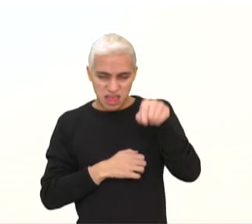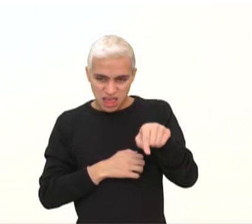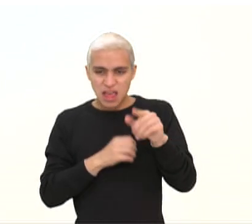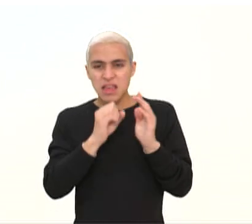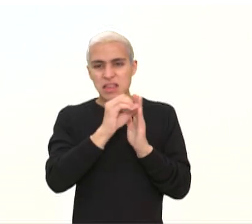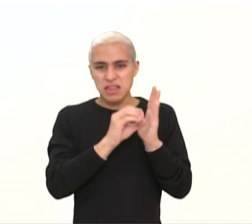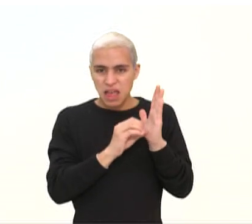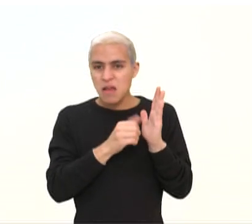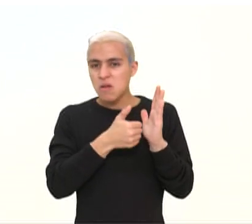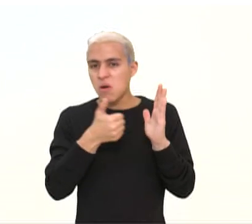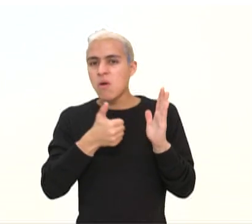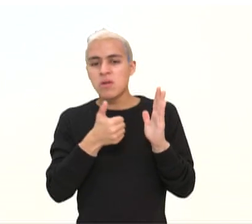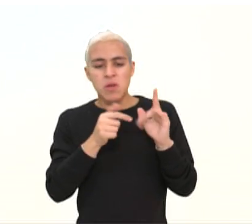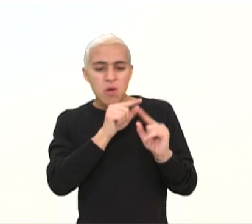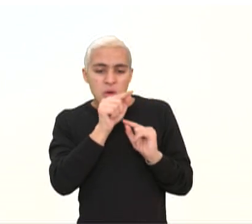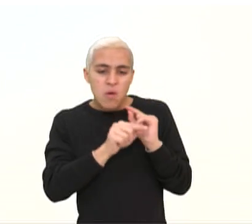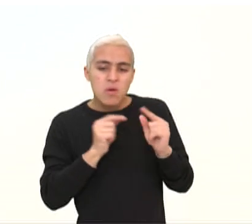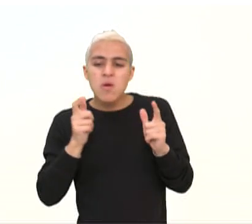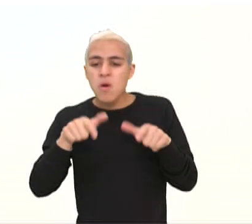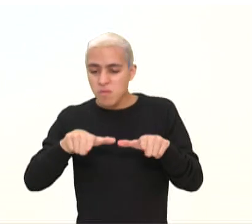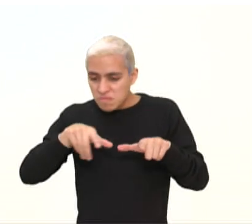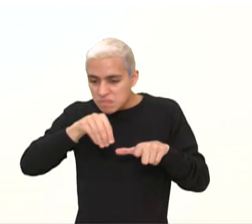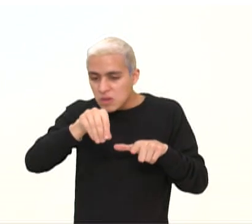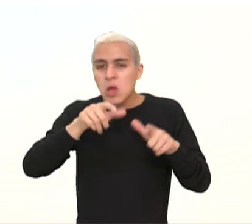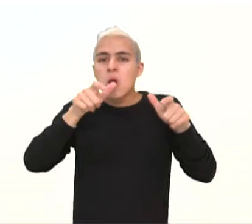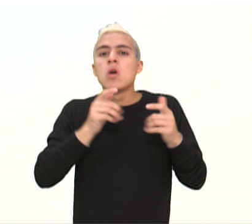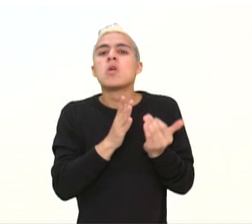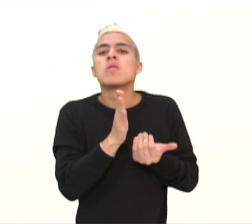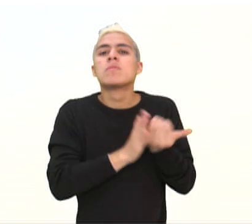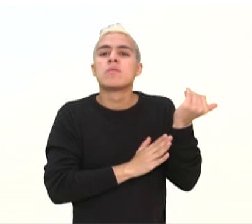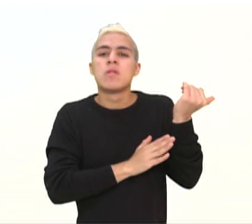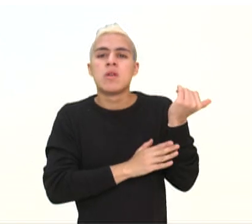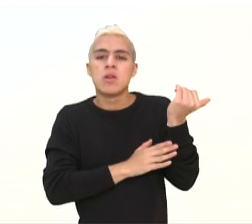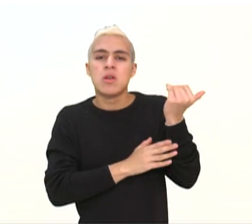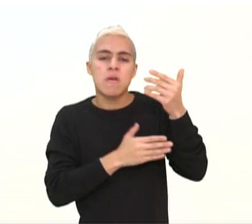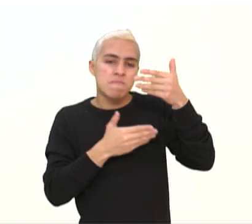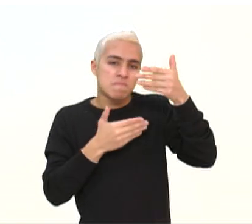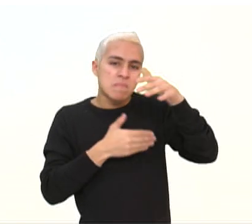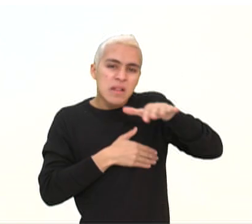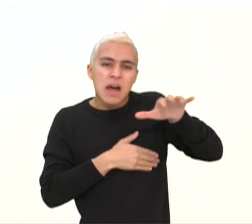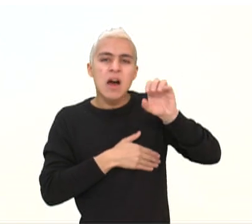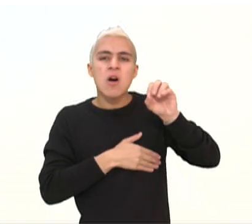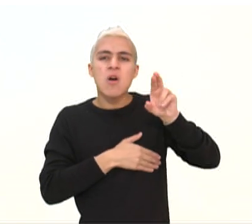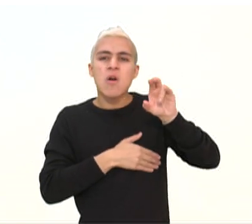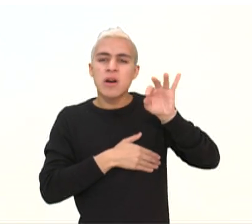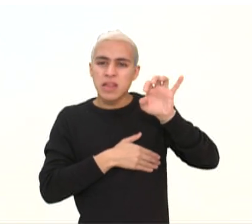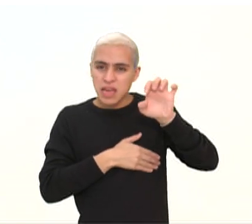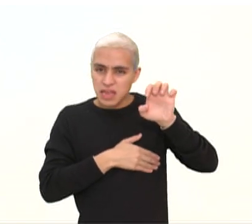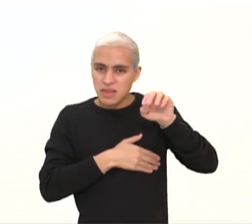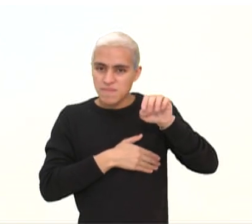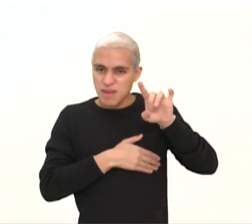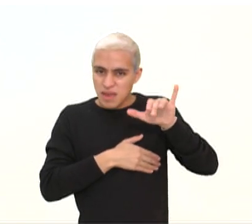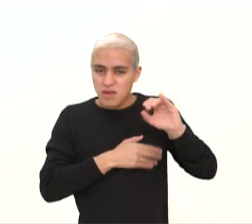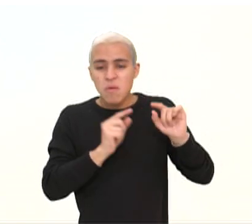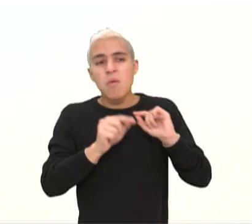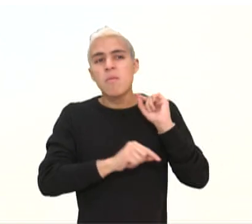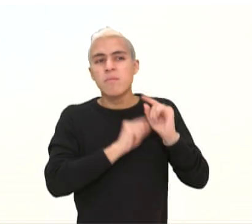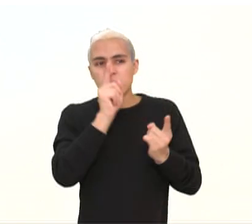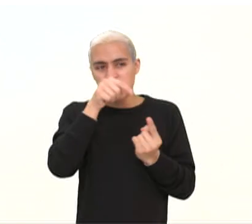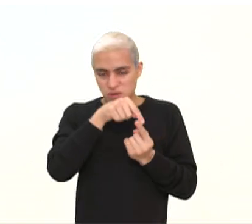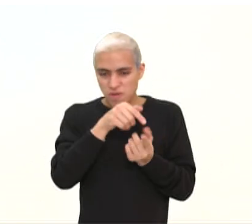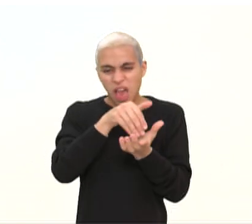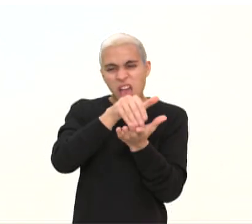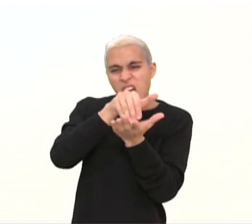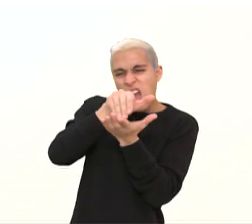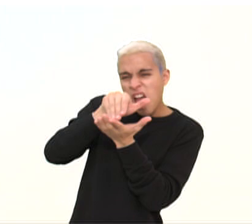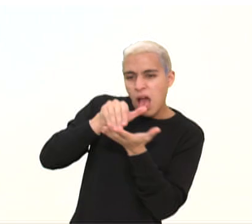de estratégia que acredita que tem origem no Oriente Médio. O objetivo do jogo é eliminar as peças do adversário, né? Jogos diferentes